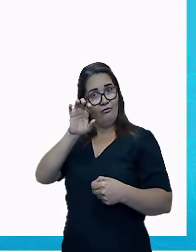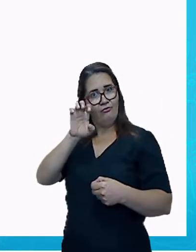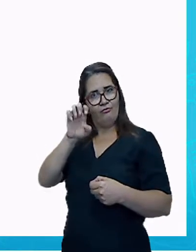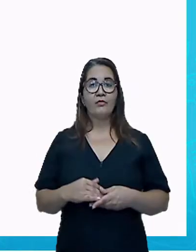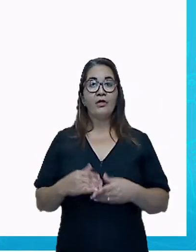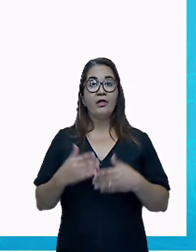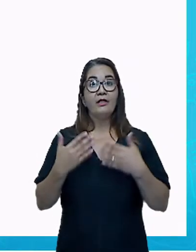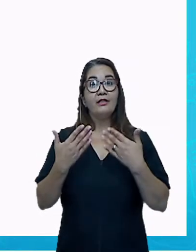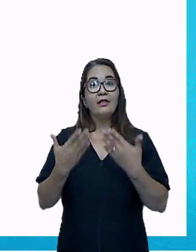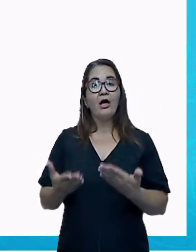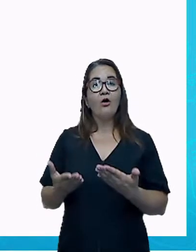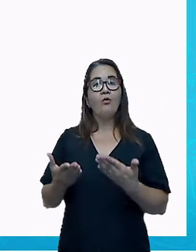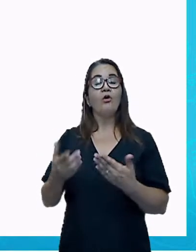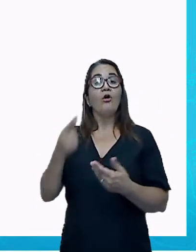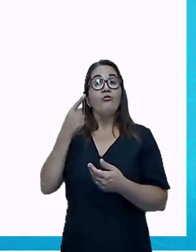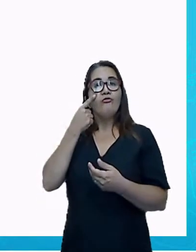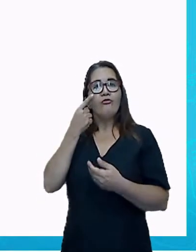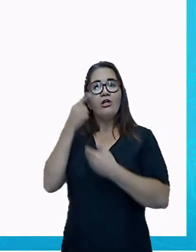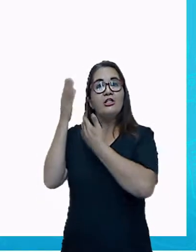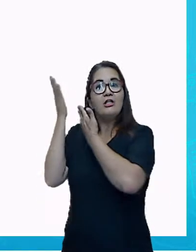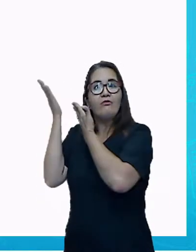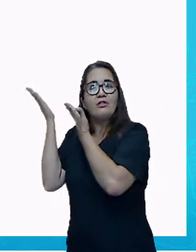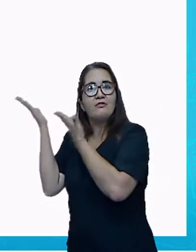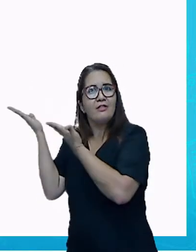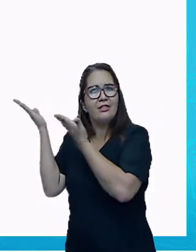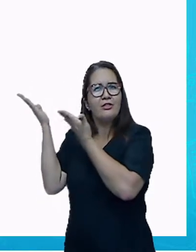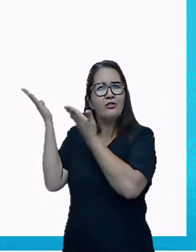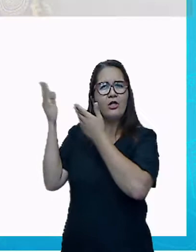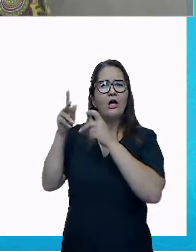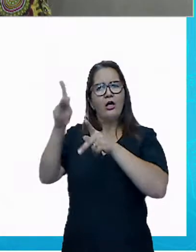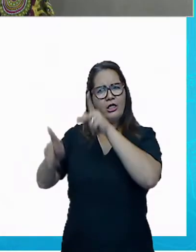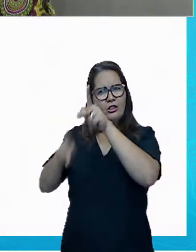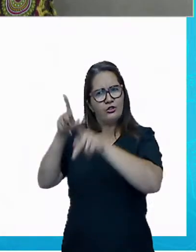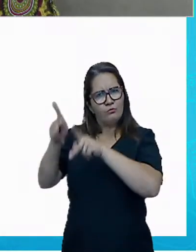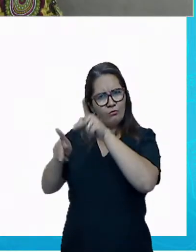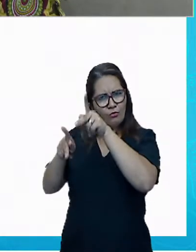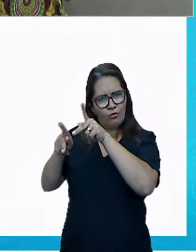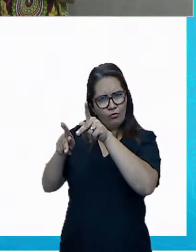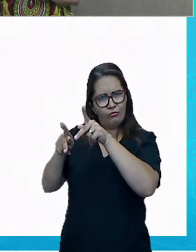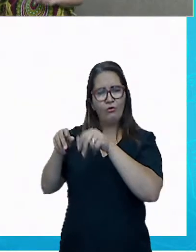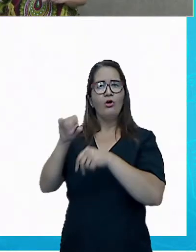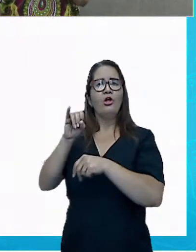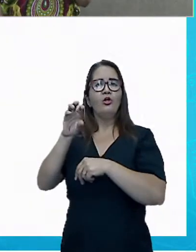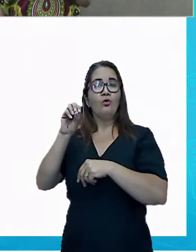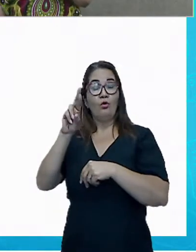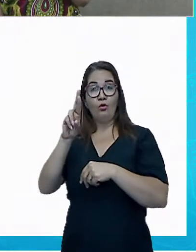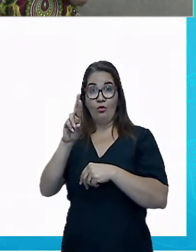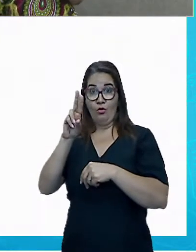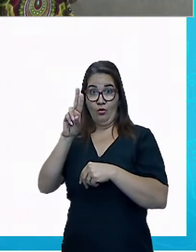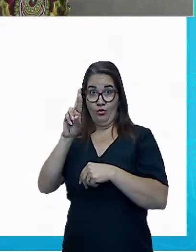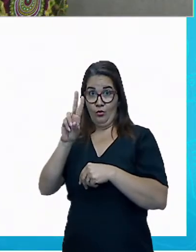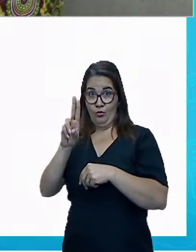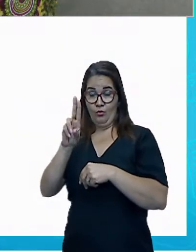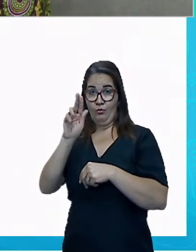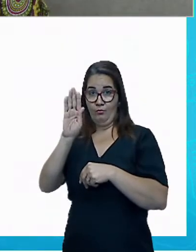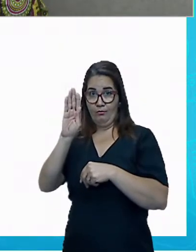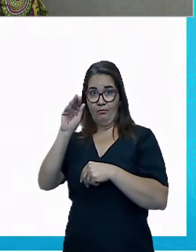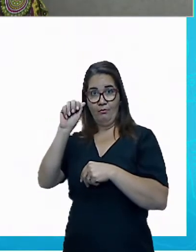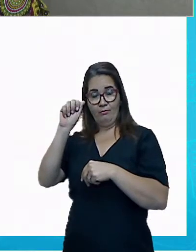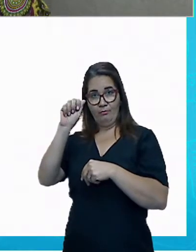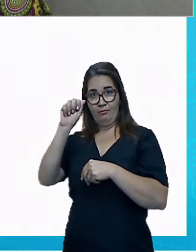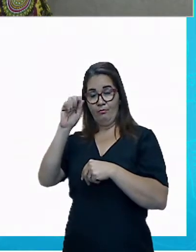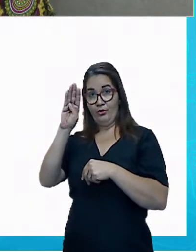mundo. Com isso, os Iorubás eram riquíssimos no seu artesanato. Podemos observar os